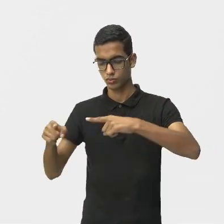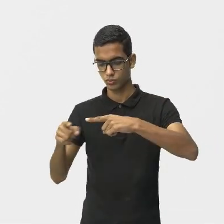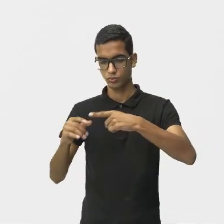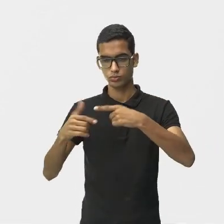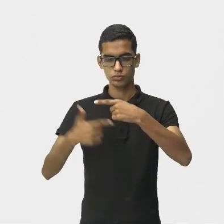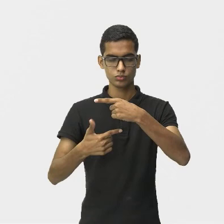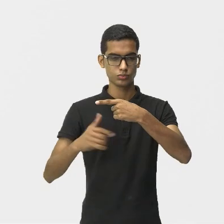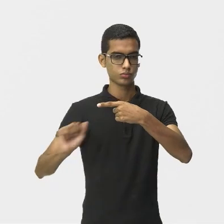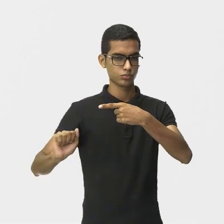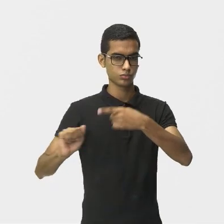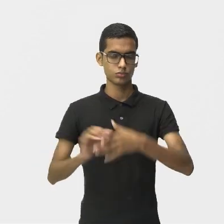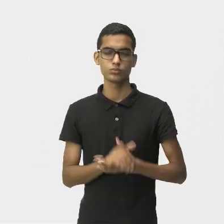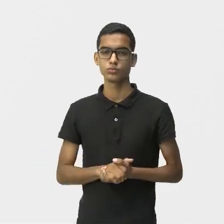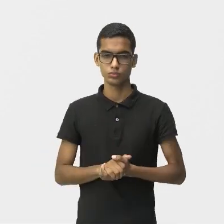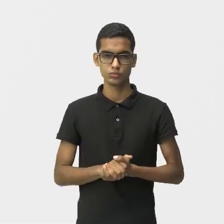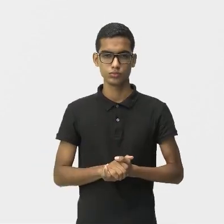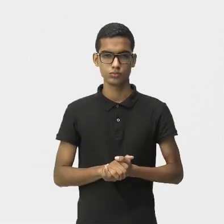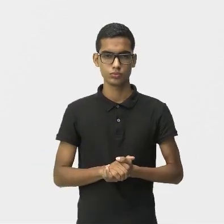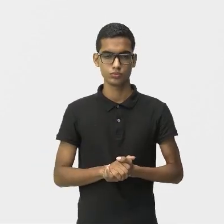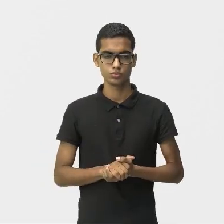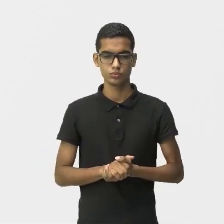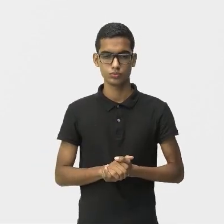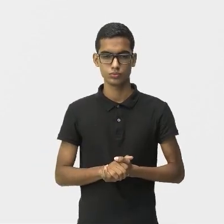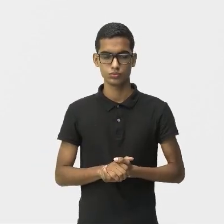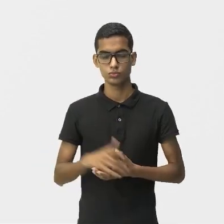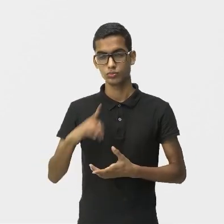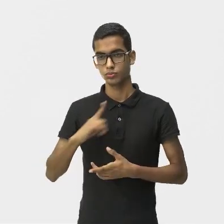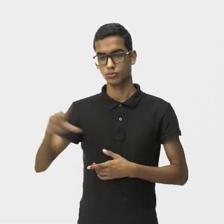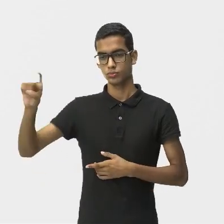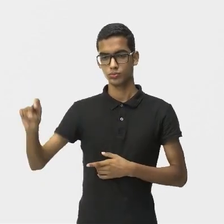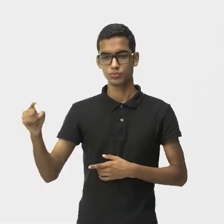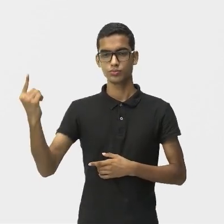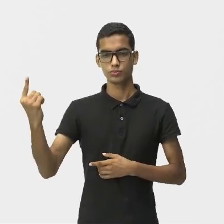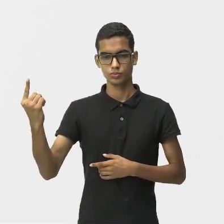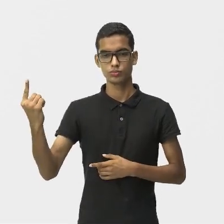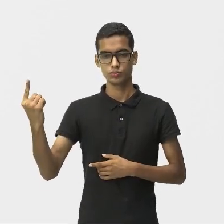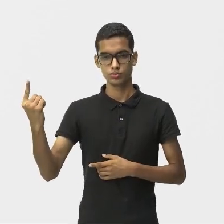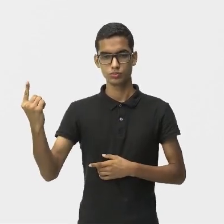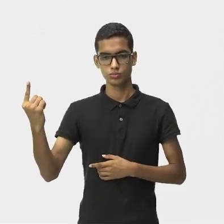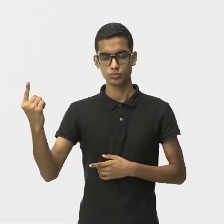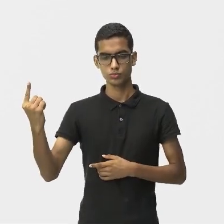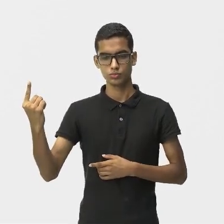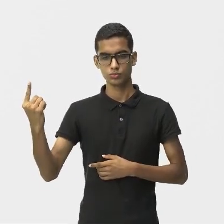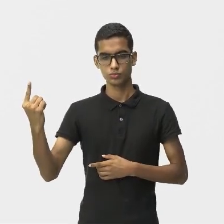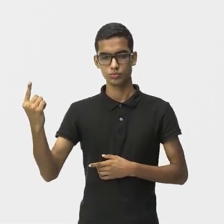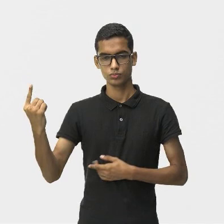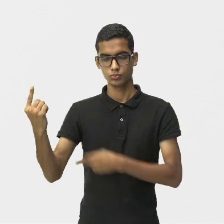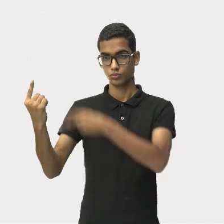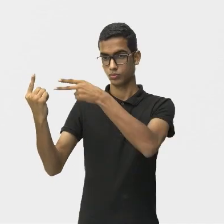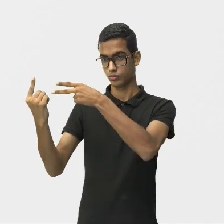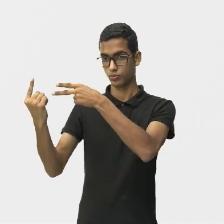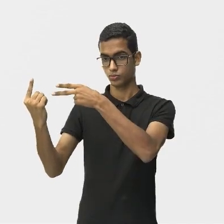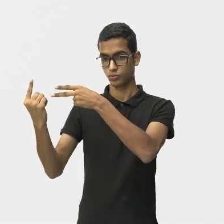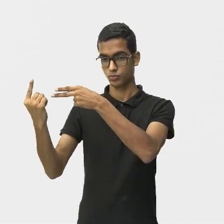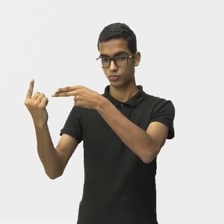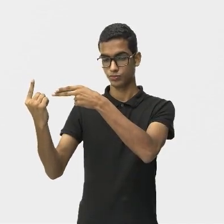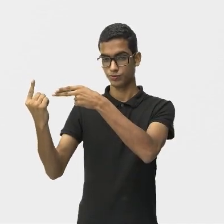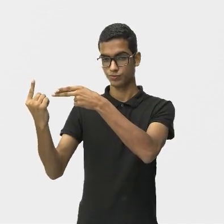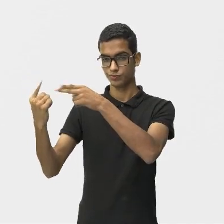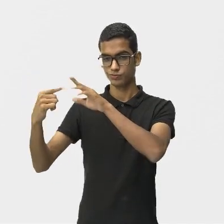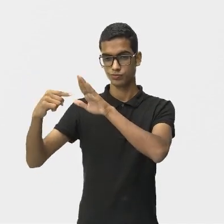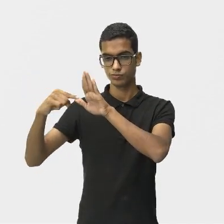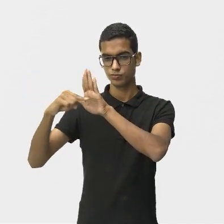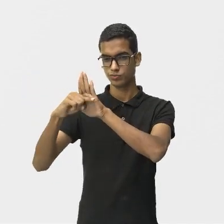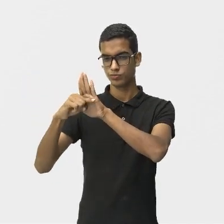Bhaskara. Então, nós temos x1 igual menos b. Veja, eu tenho menos b da